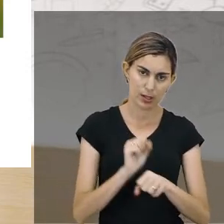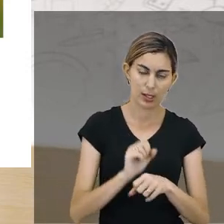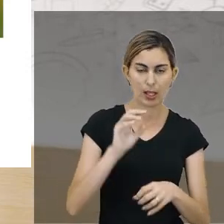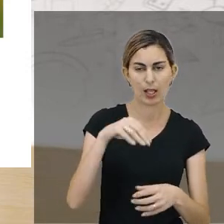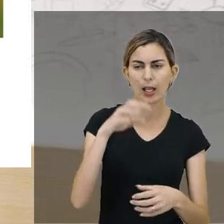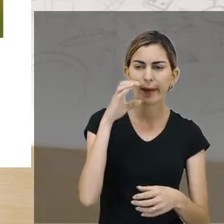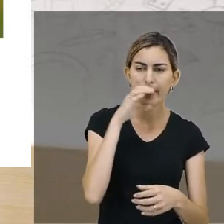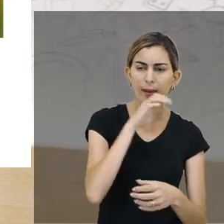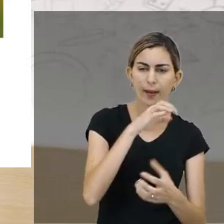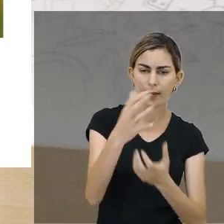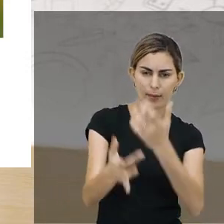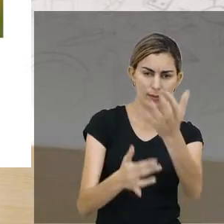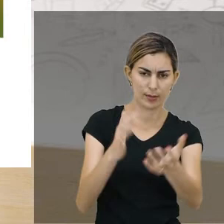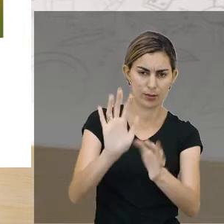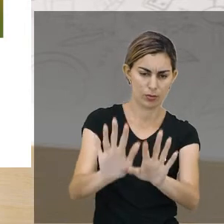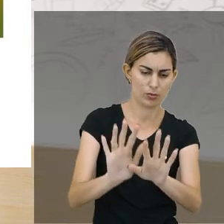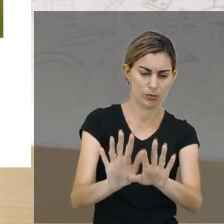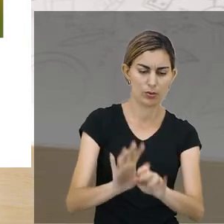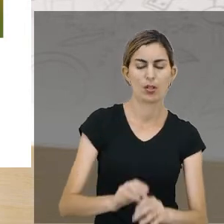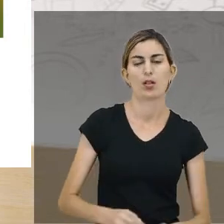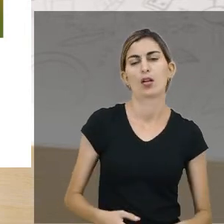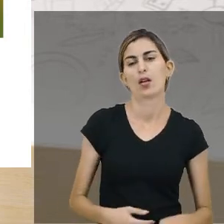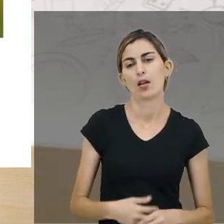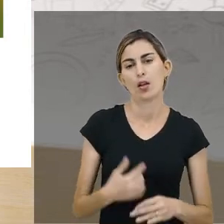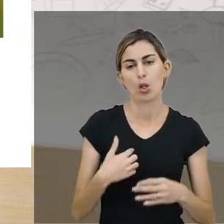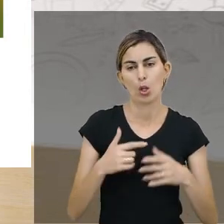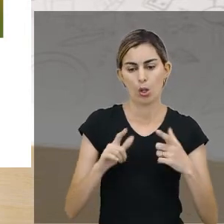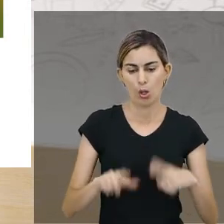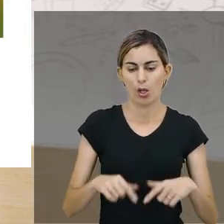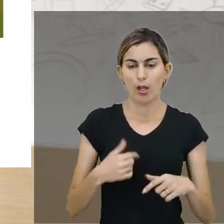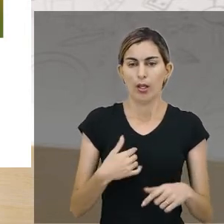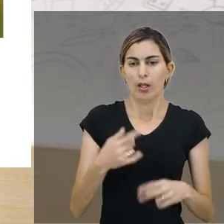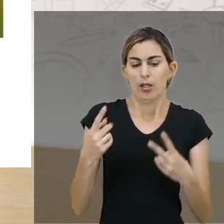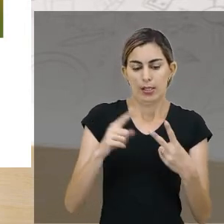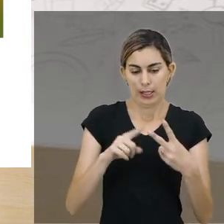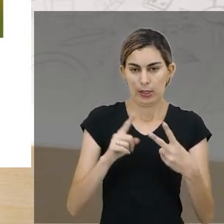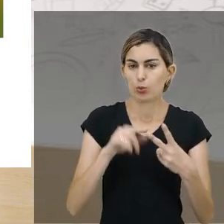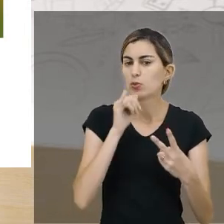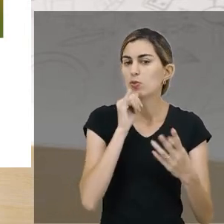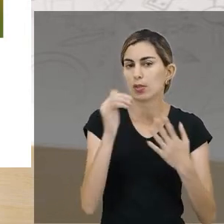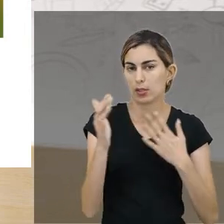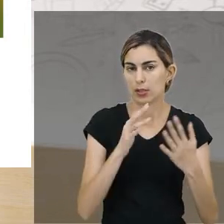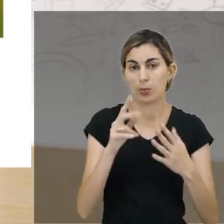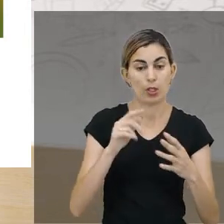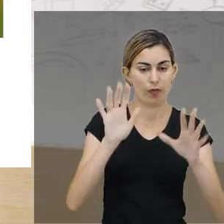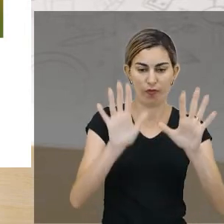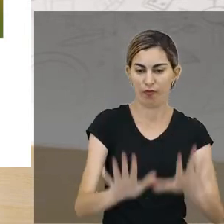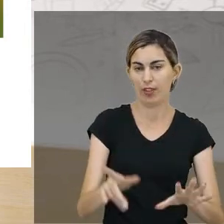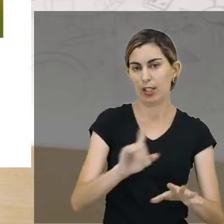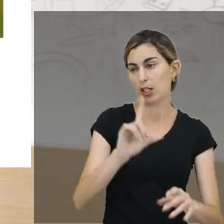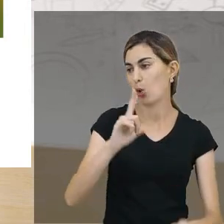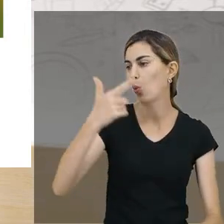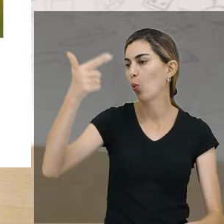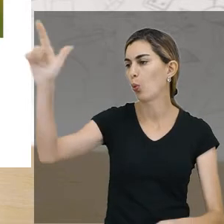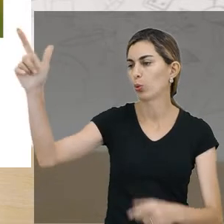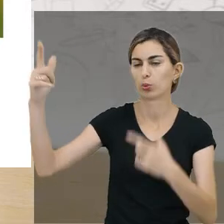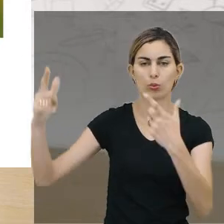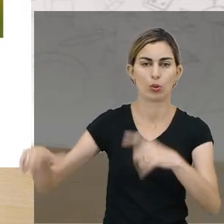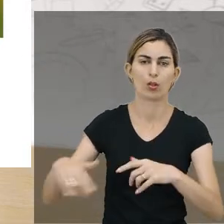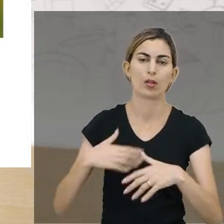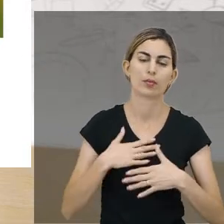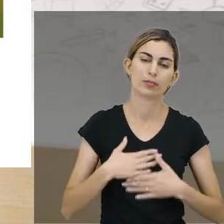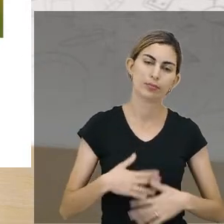aguardava o aquecimento dessa carga no próprio local de trabalho. Já nesse segundo exemplo, ele vai se deslocar e desenvolver a